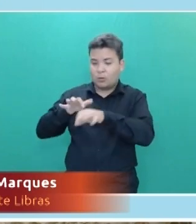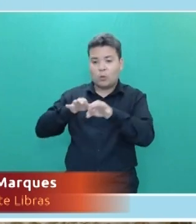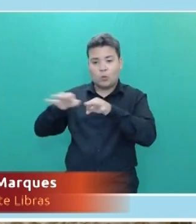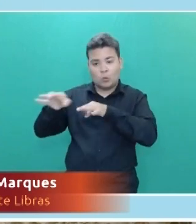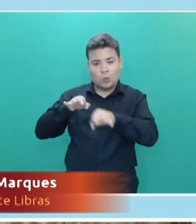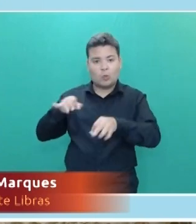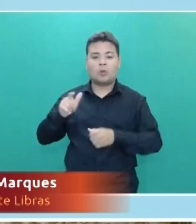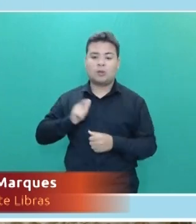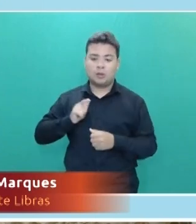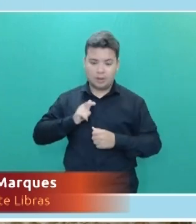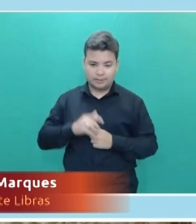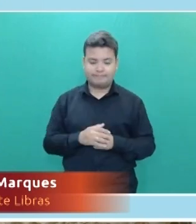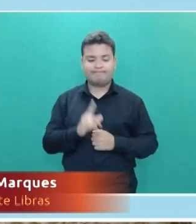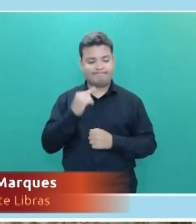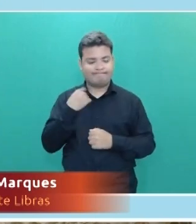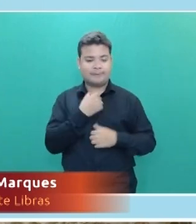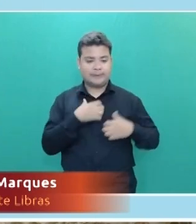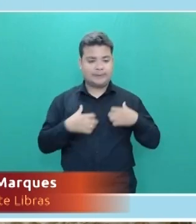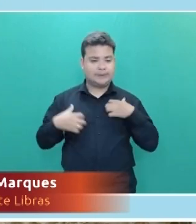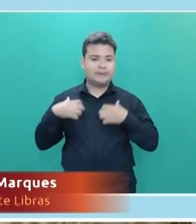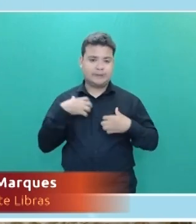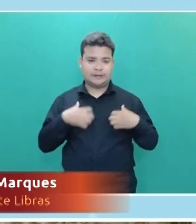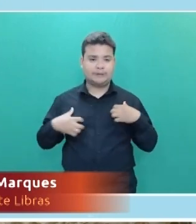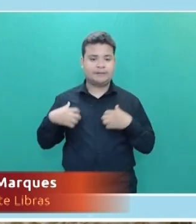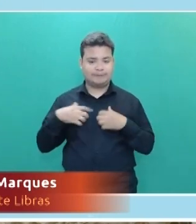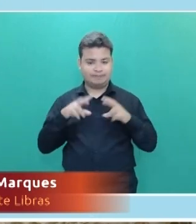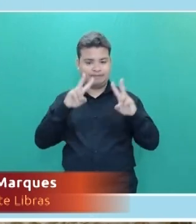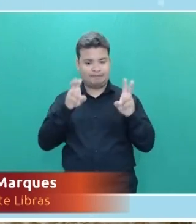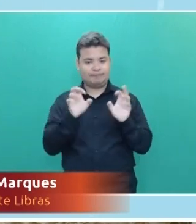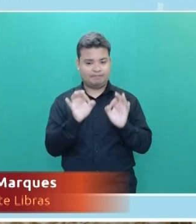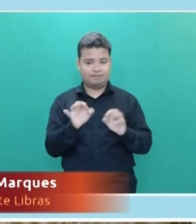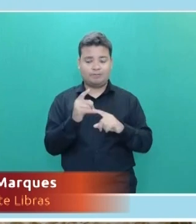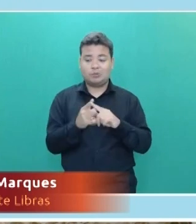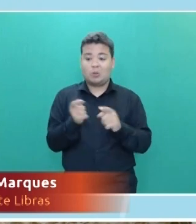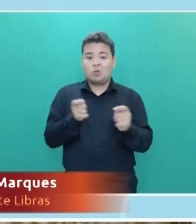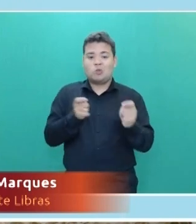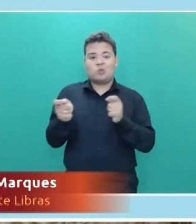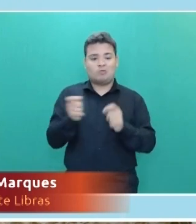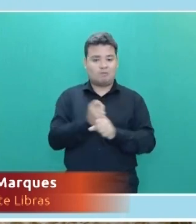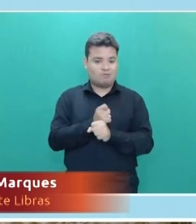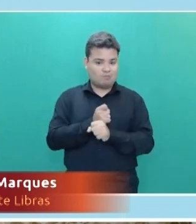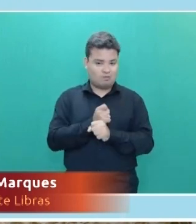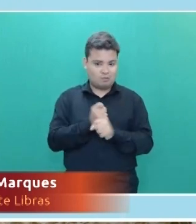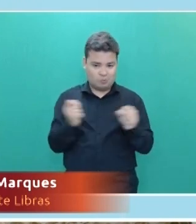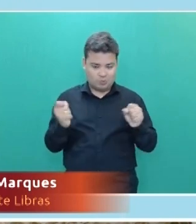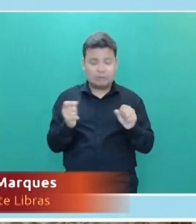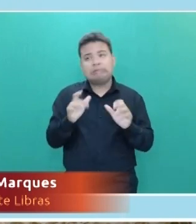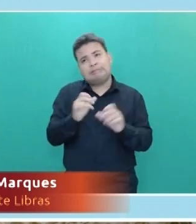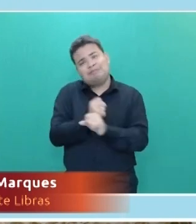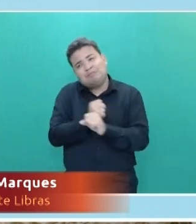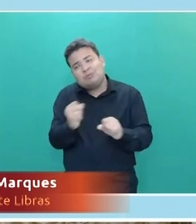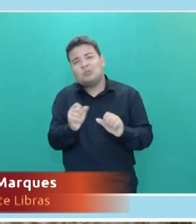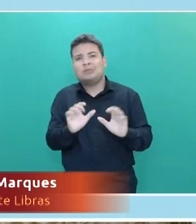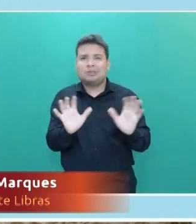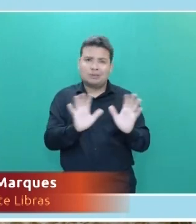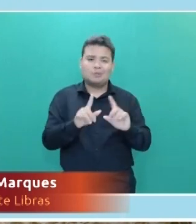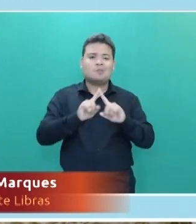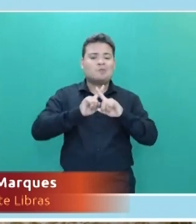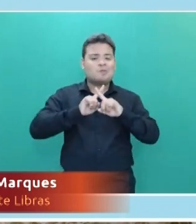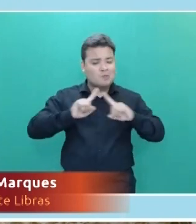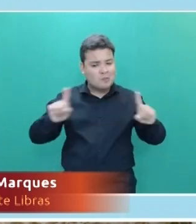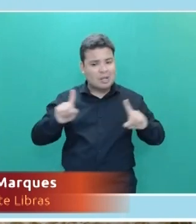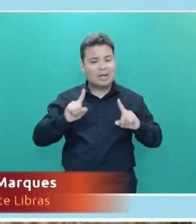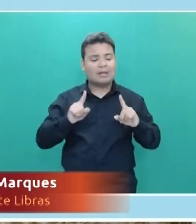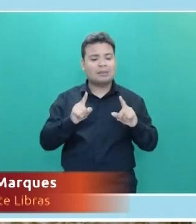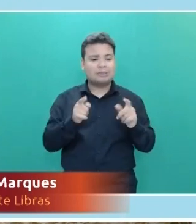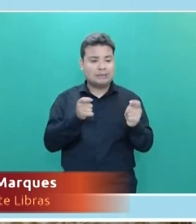grandes angústias que a gente tem hoje, porque é impossível de controlar. Assim, impossível não, mas é complicado esse controle,